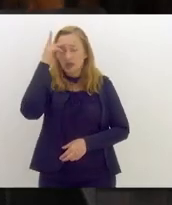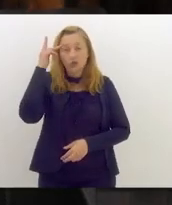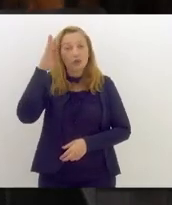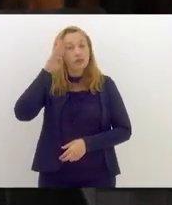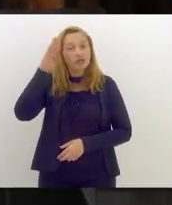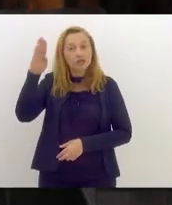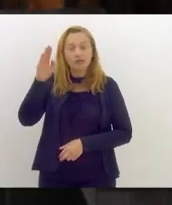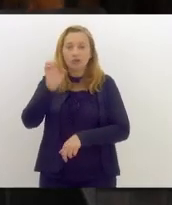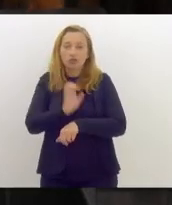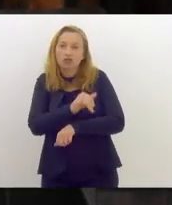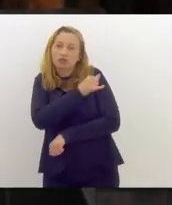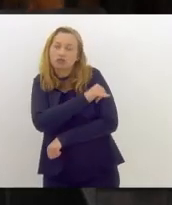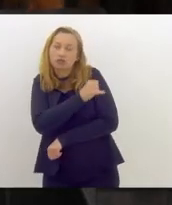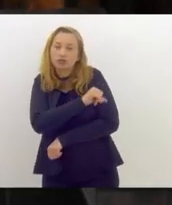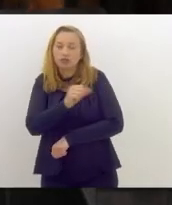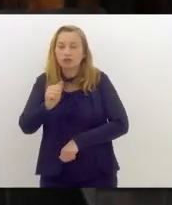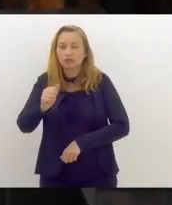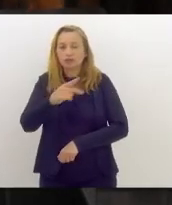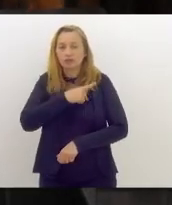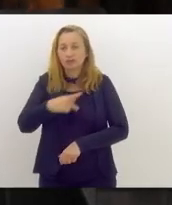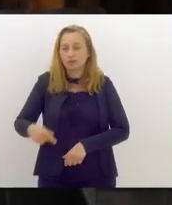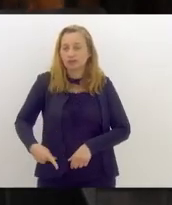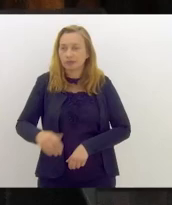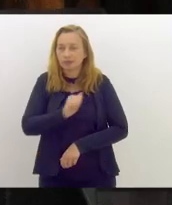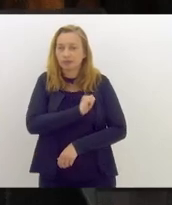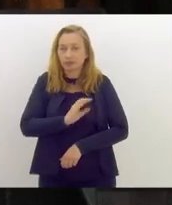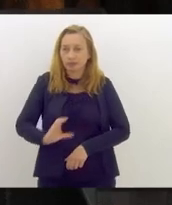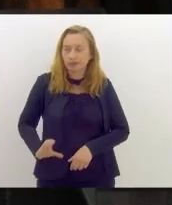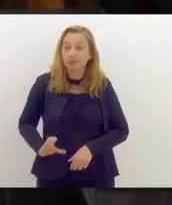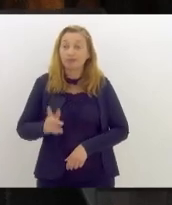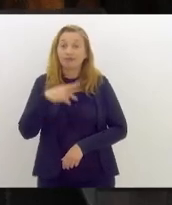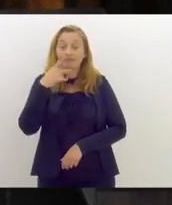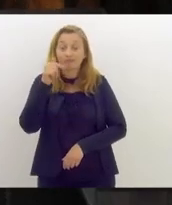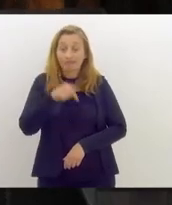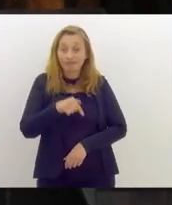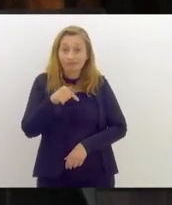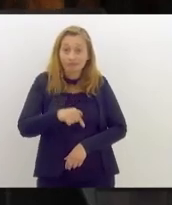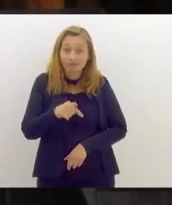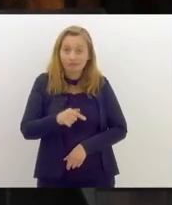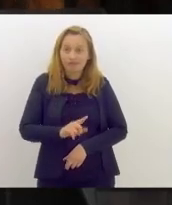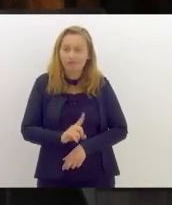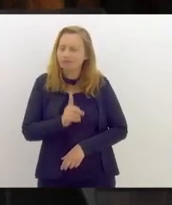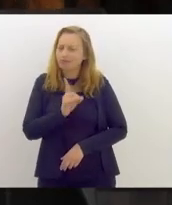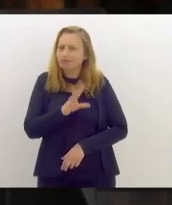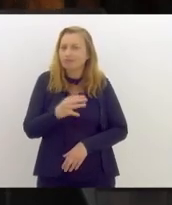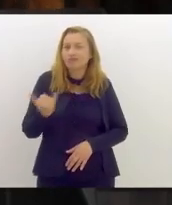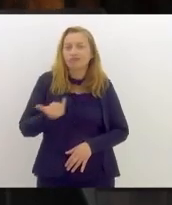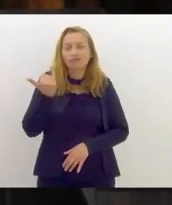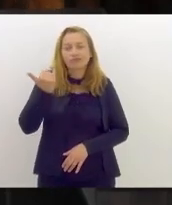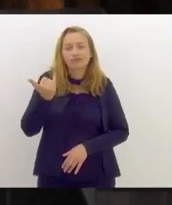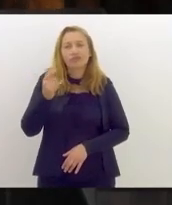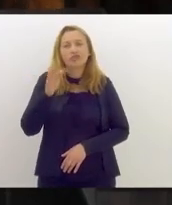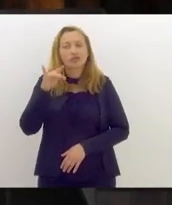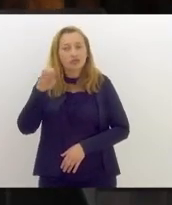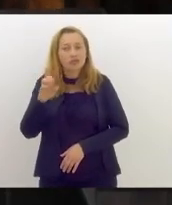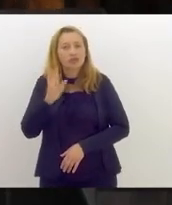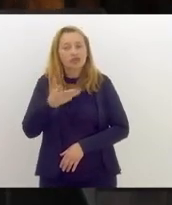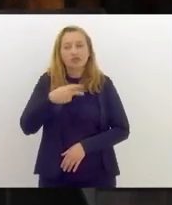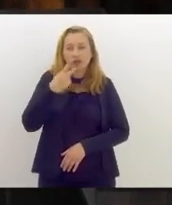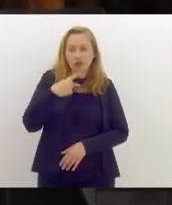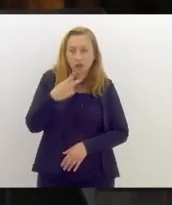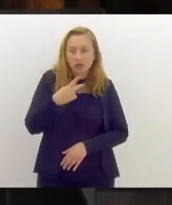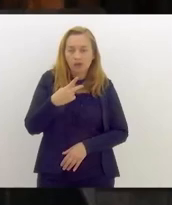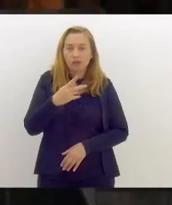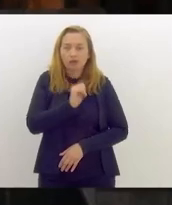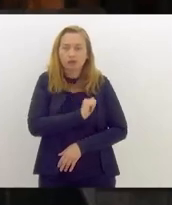o presidente André Ceciliano e dizia aqui dá não só da importância que o Felipe já falou do André siciliano para